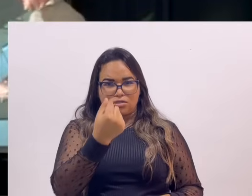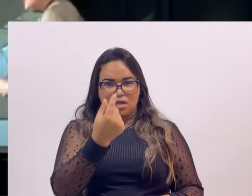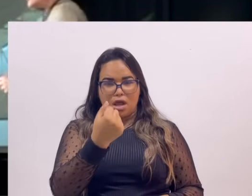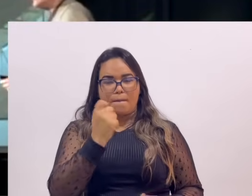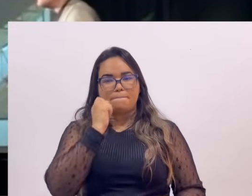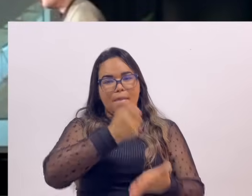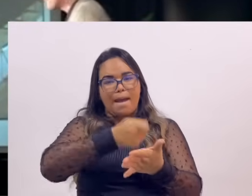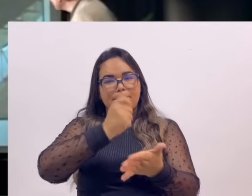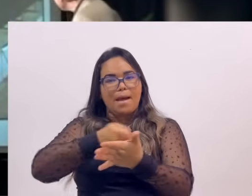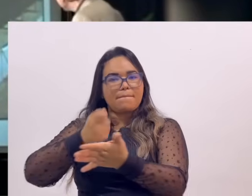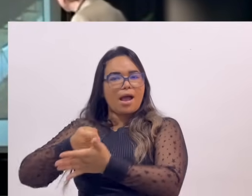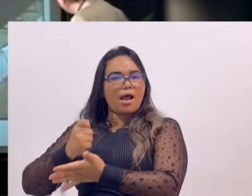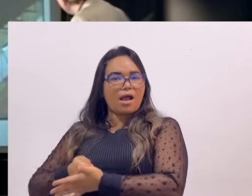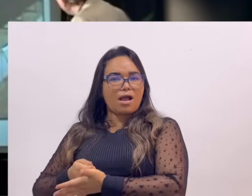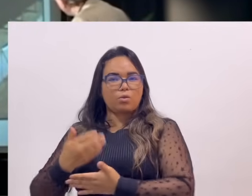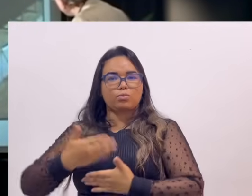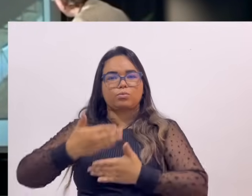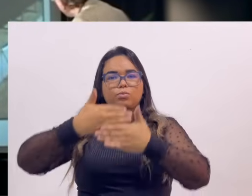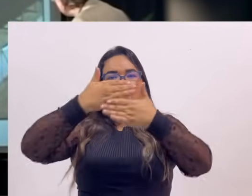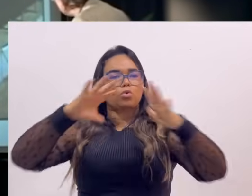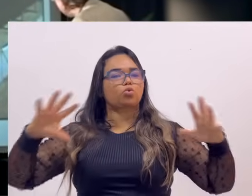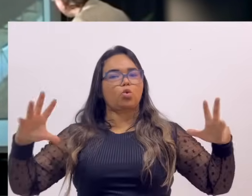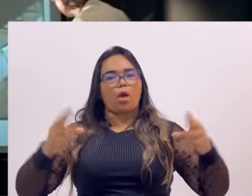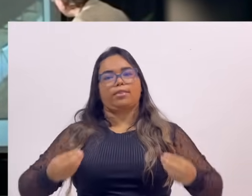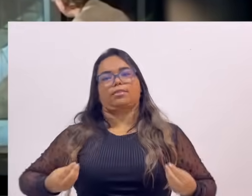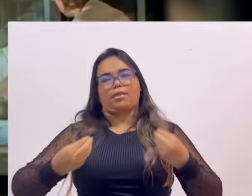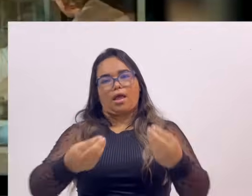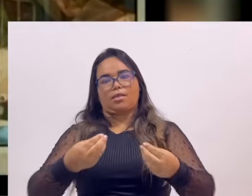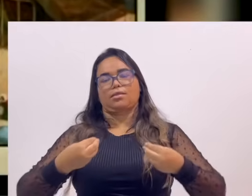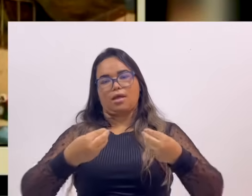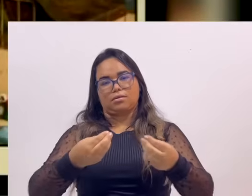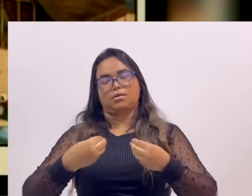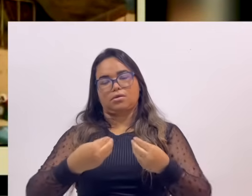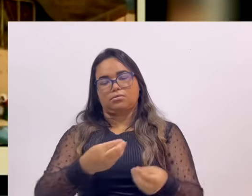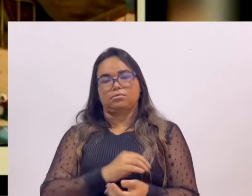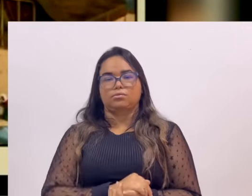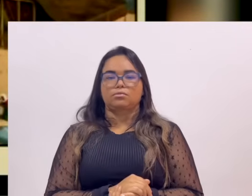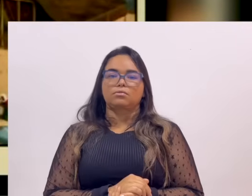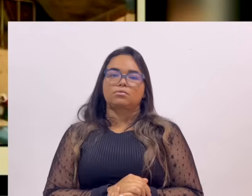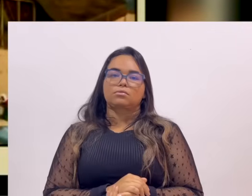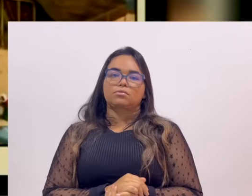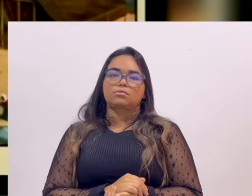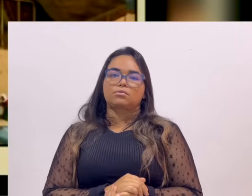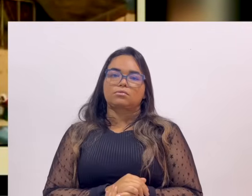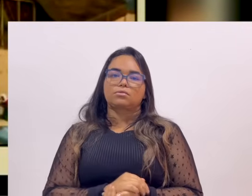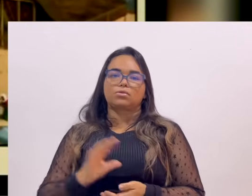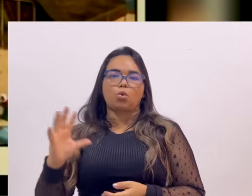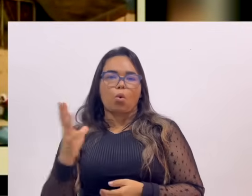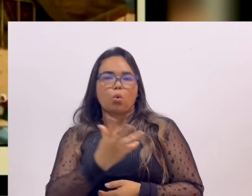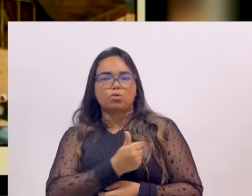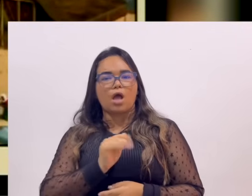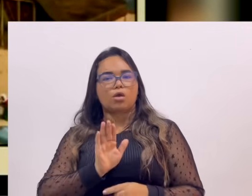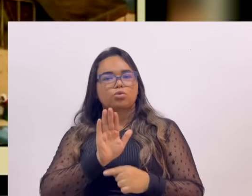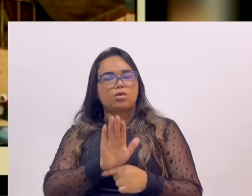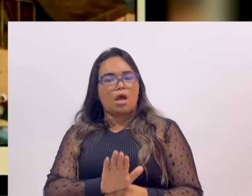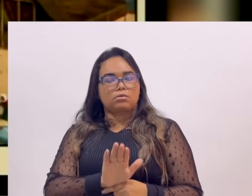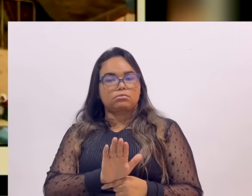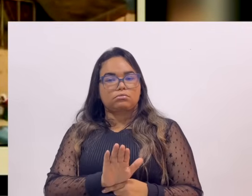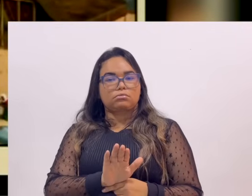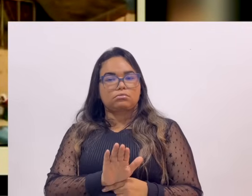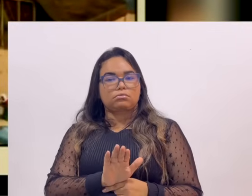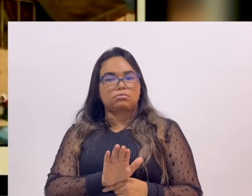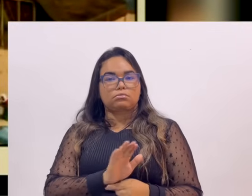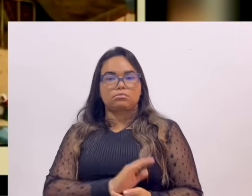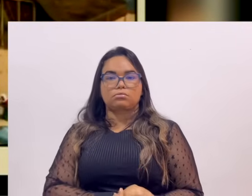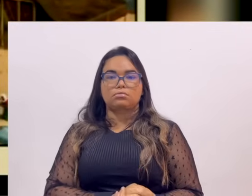contribuir com um preço. E todos tiveram que contribuir com um preço de redenção. E era o mesmo preço para